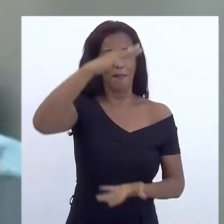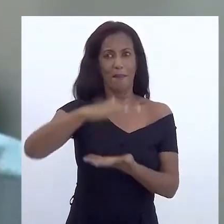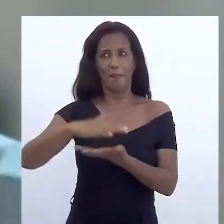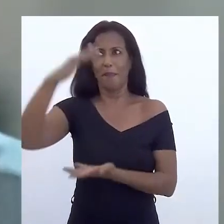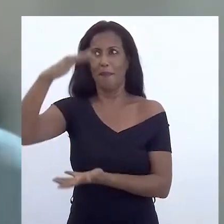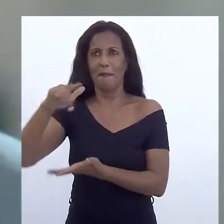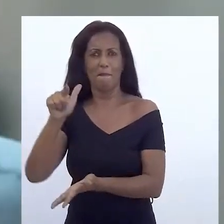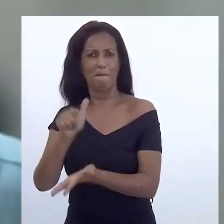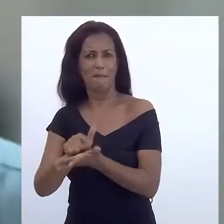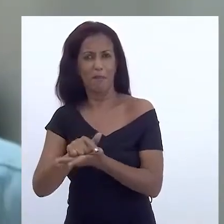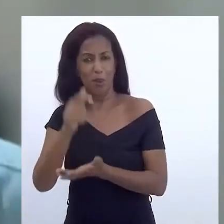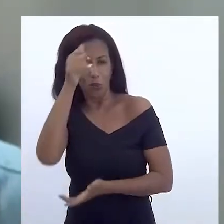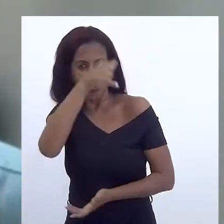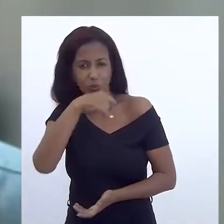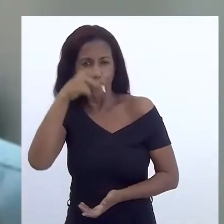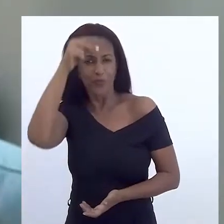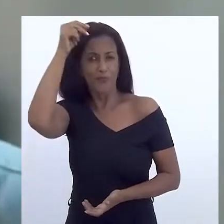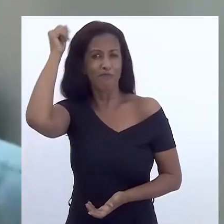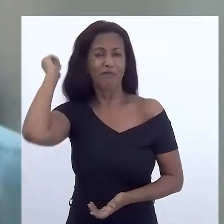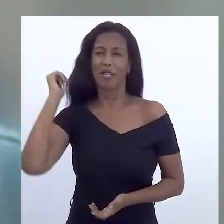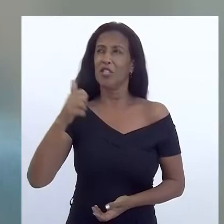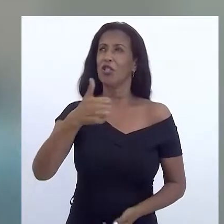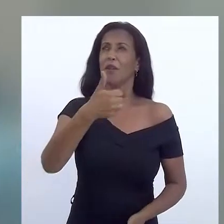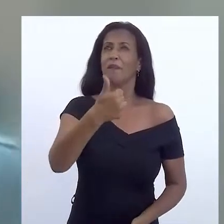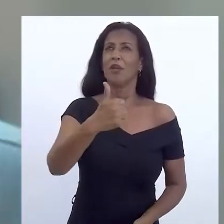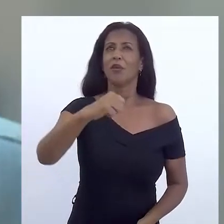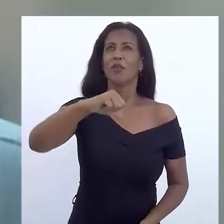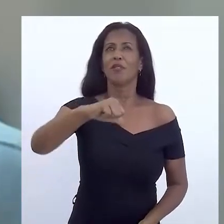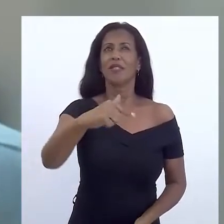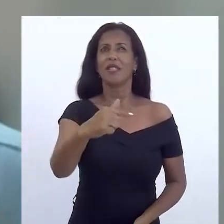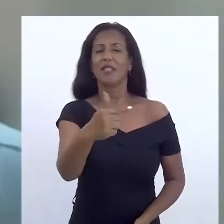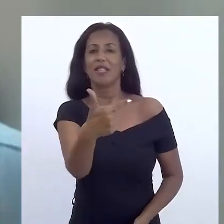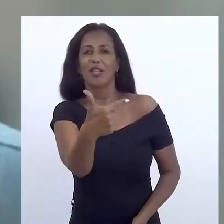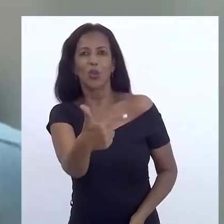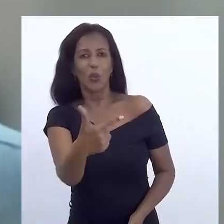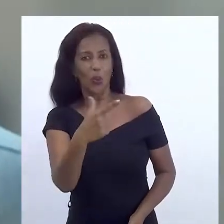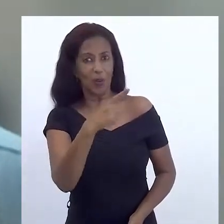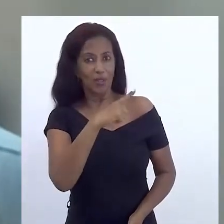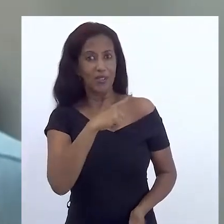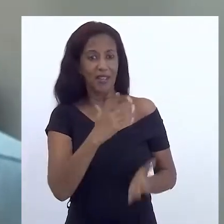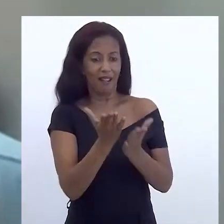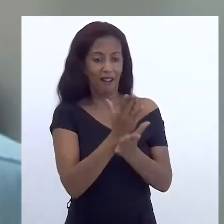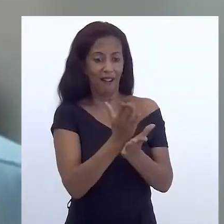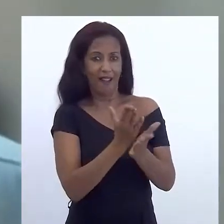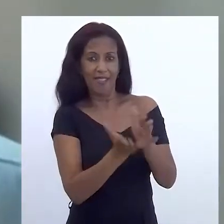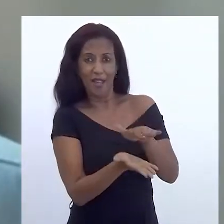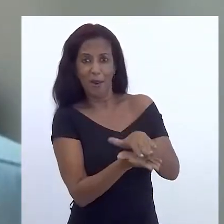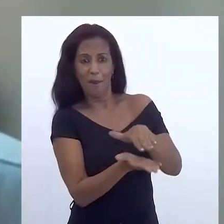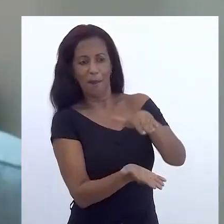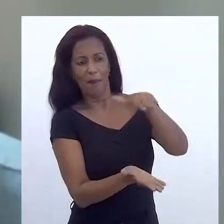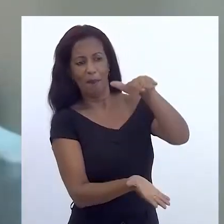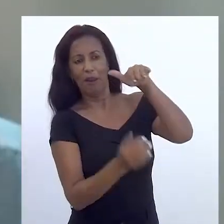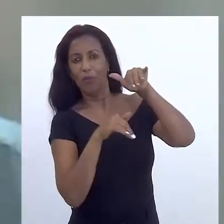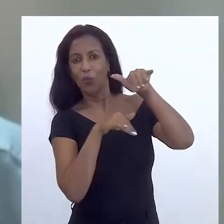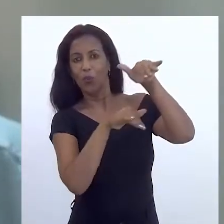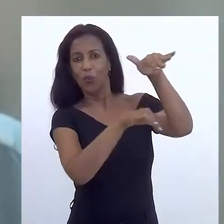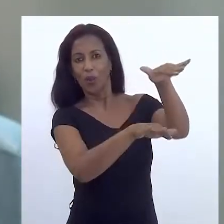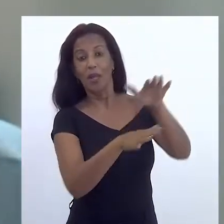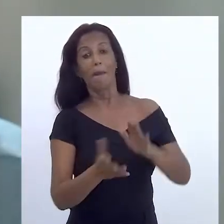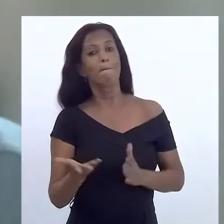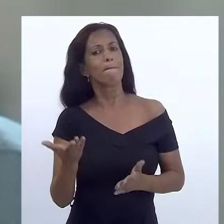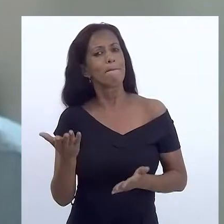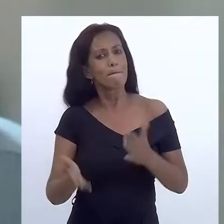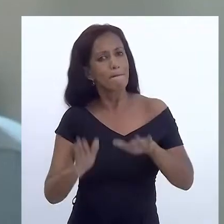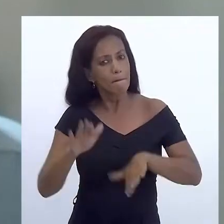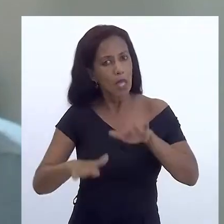de papéis antigos, mas esses ficaram guardados, que estão lá de 72, 70, cadernos MEC de iniciação à ciência. Então, meus pais,